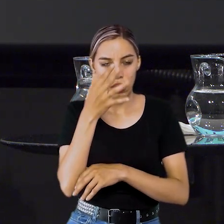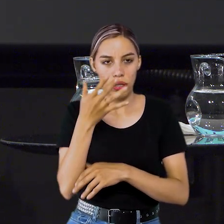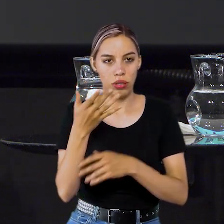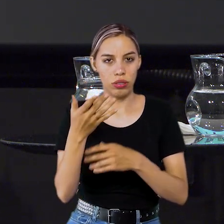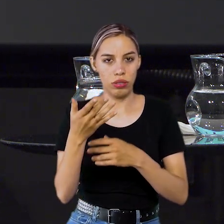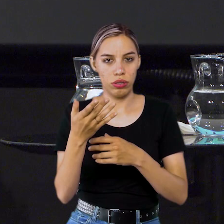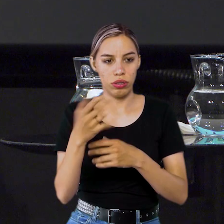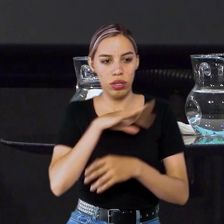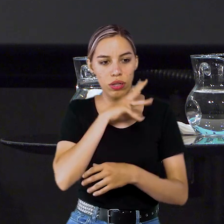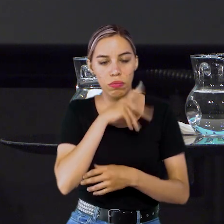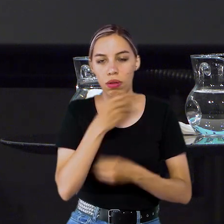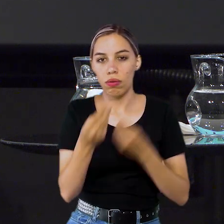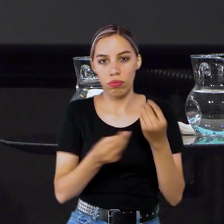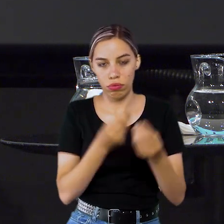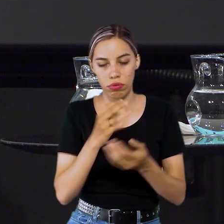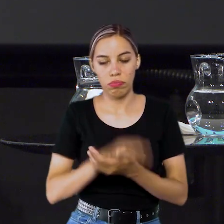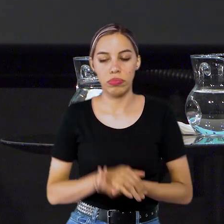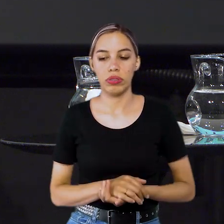Só para finalizar aqui,